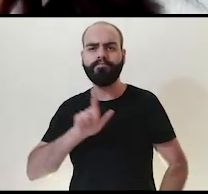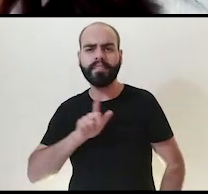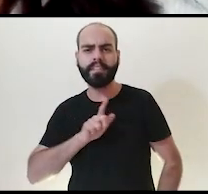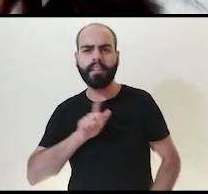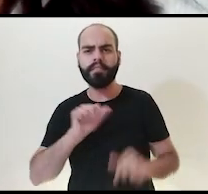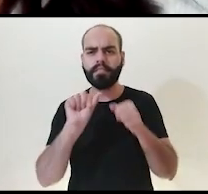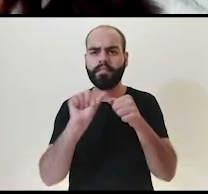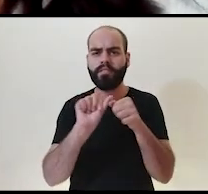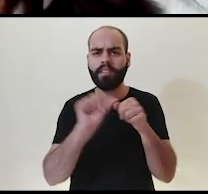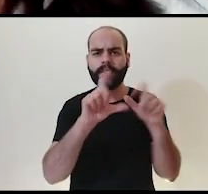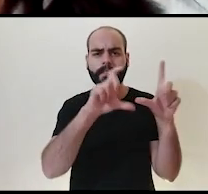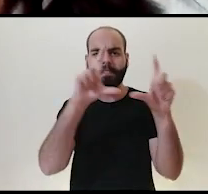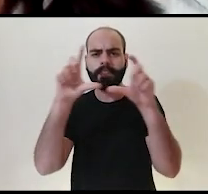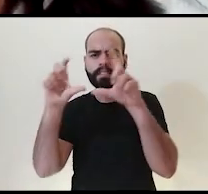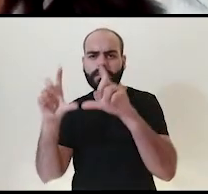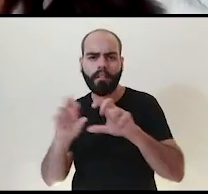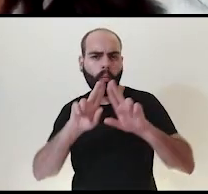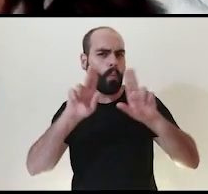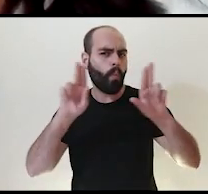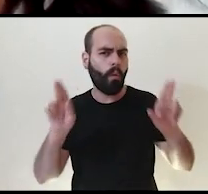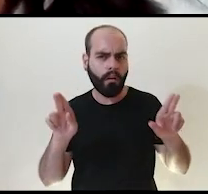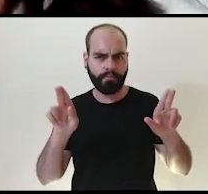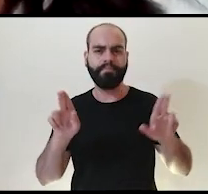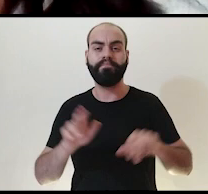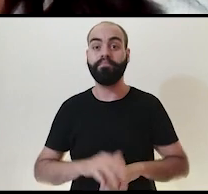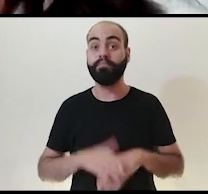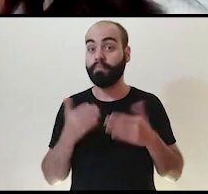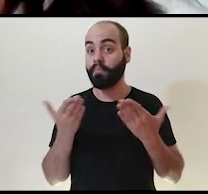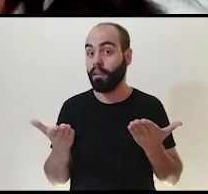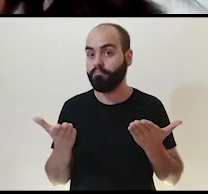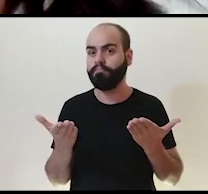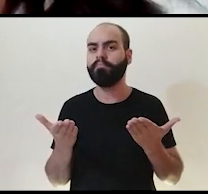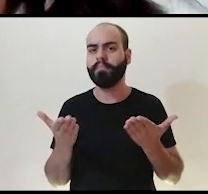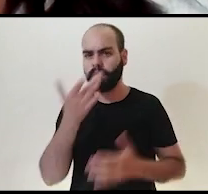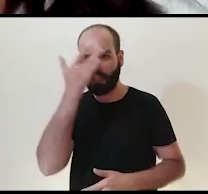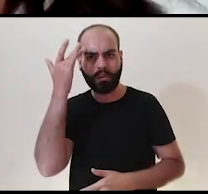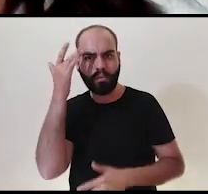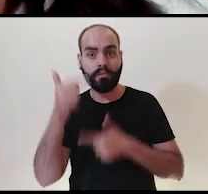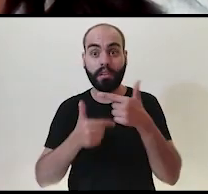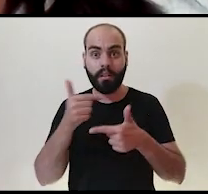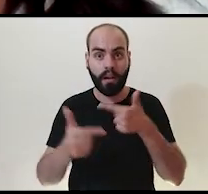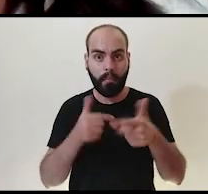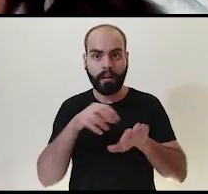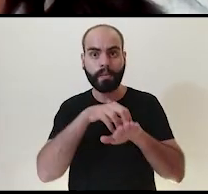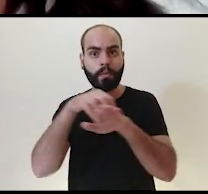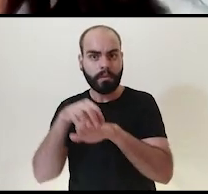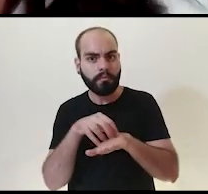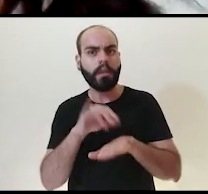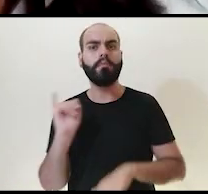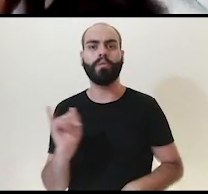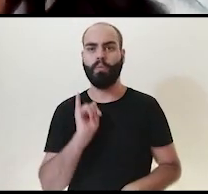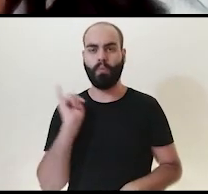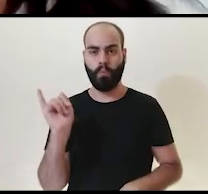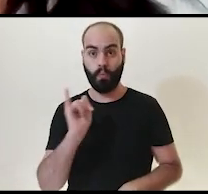uma imagem diferenciada. Então, assim, para quem está nessa área, então, é super importante, como você